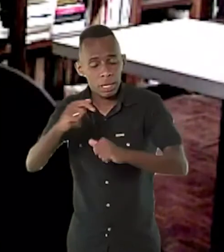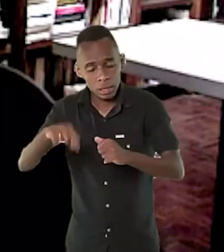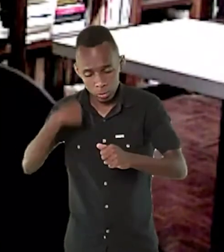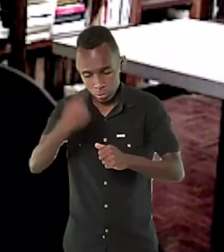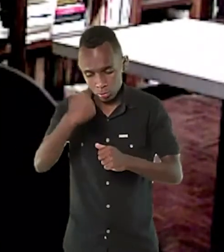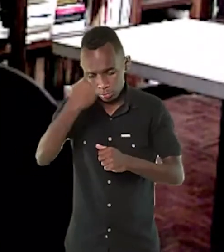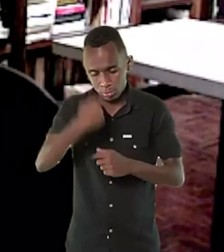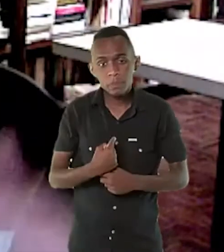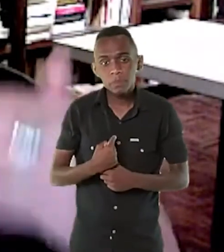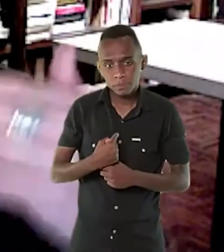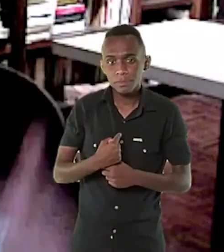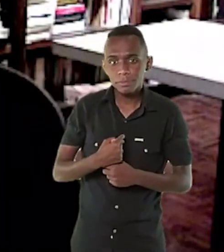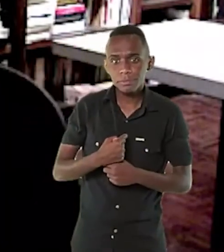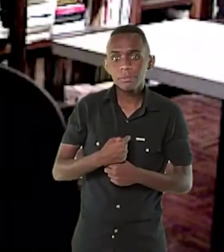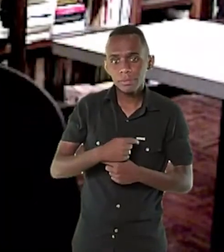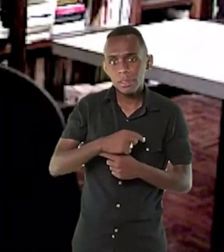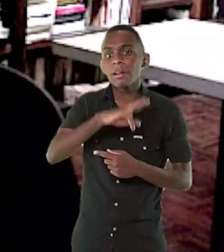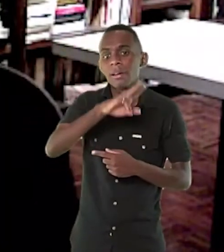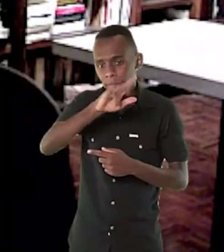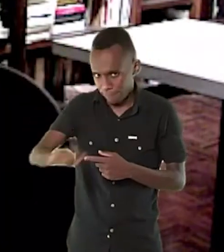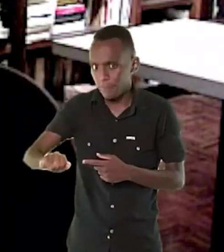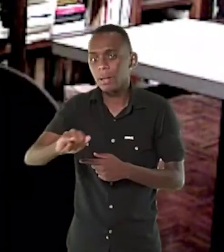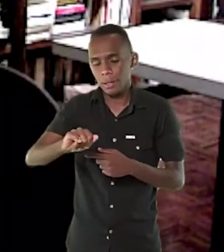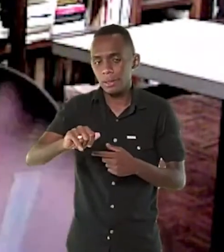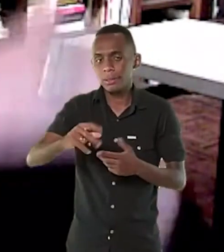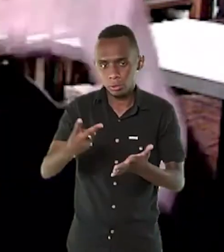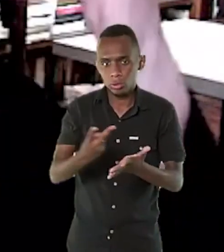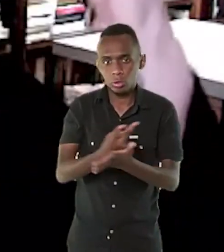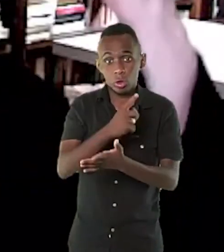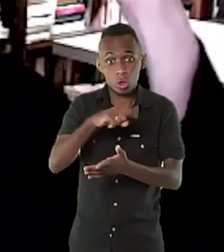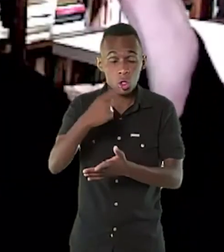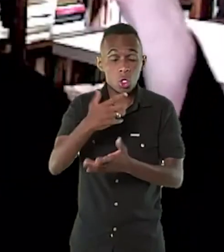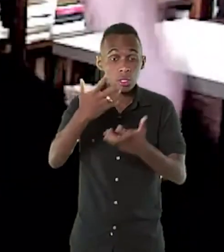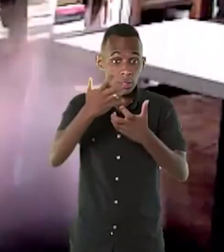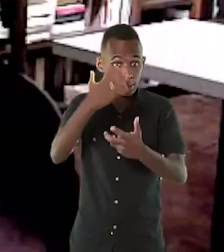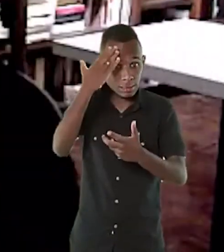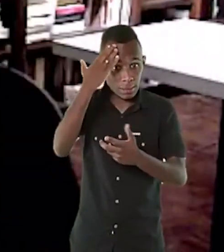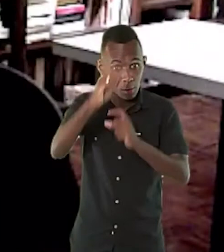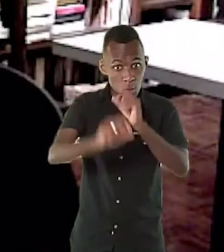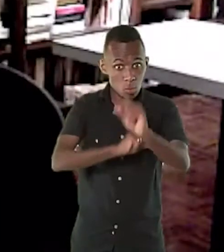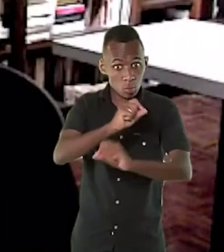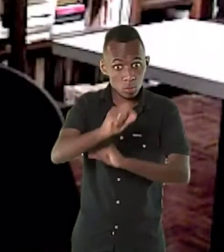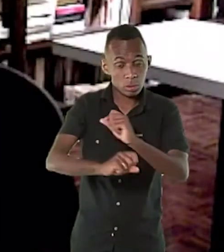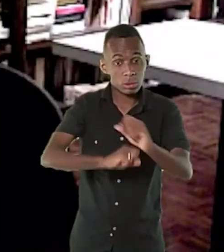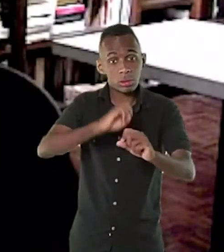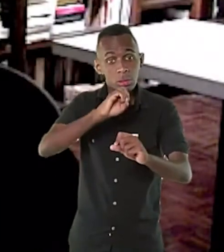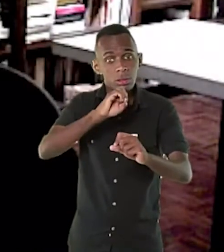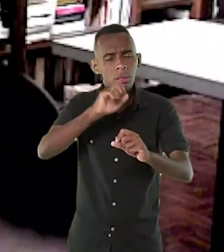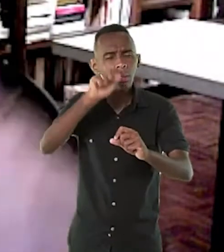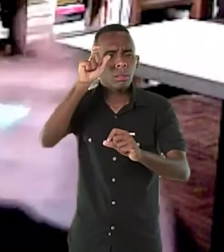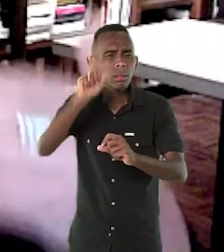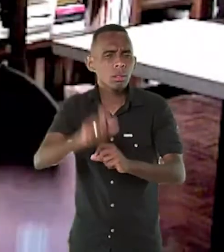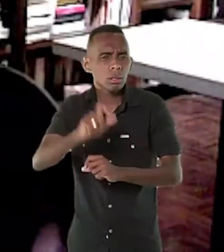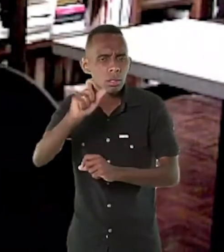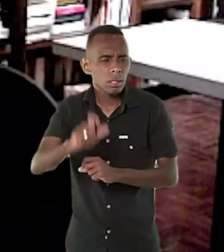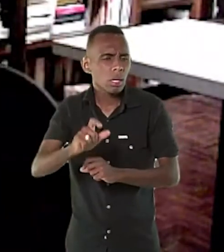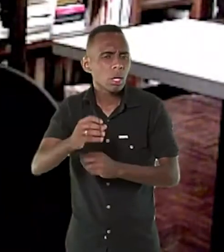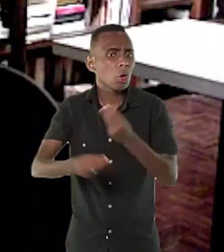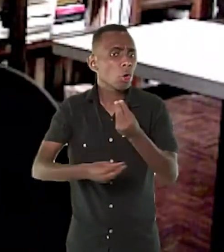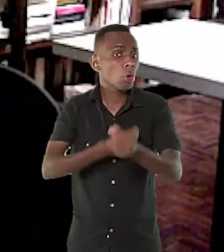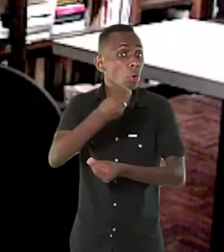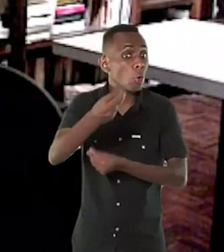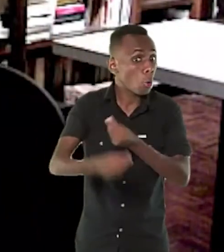vão coletar os nossos dados. O que nós queremos saber é quem está coletando,